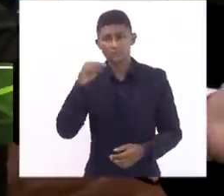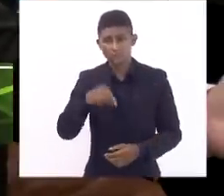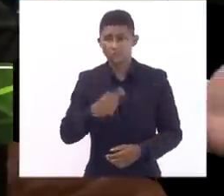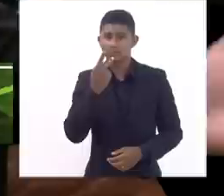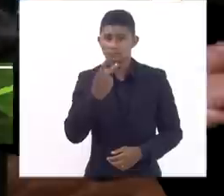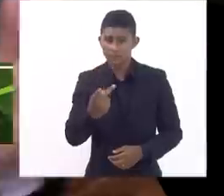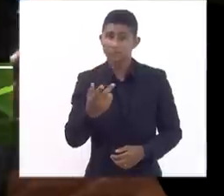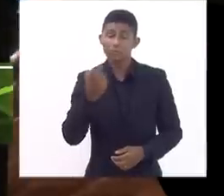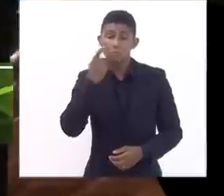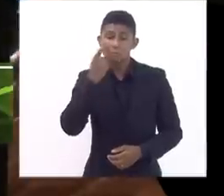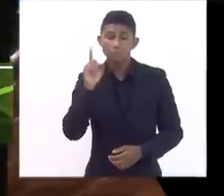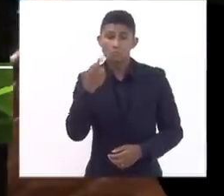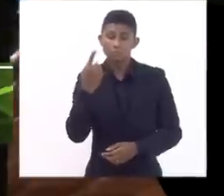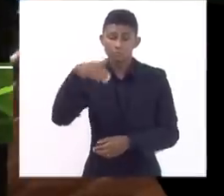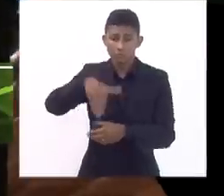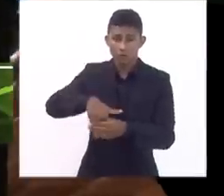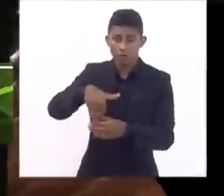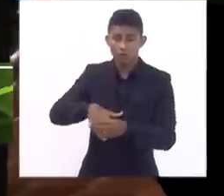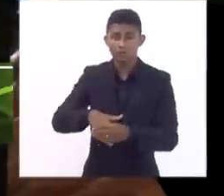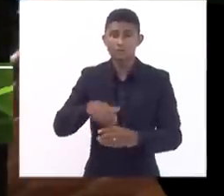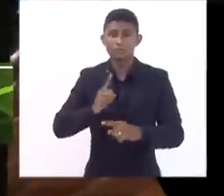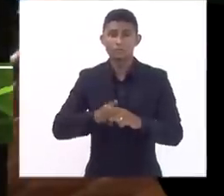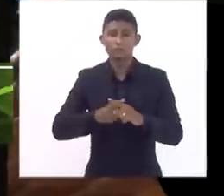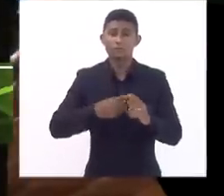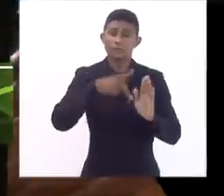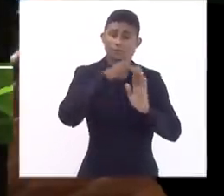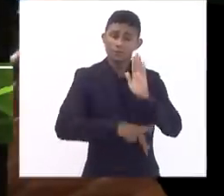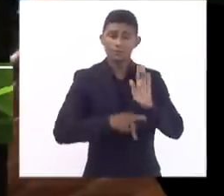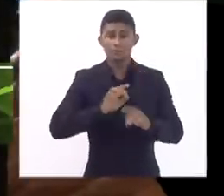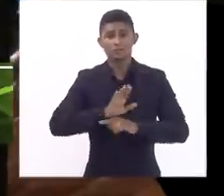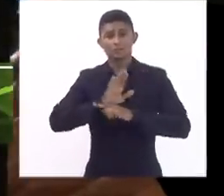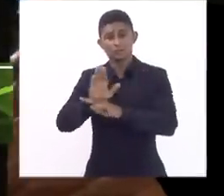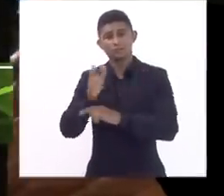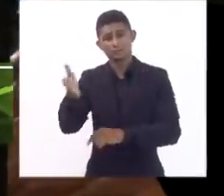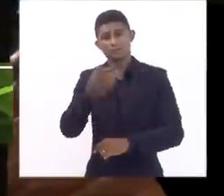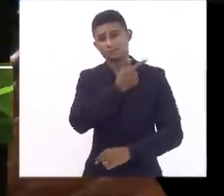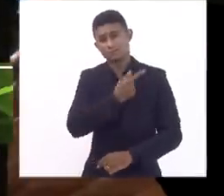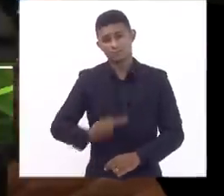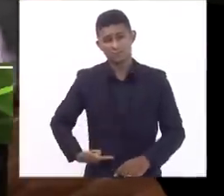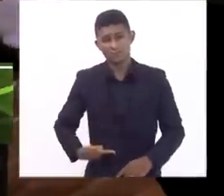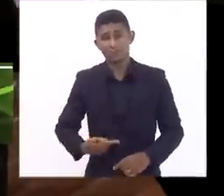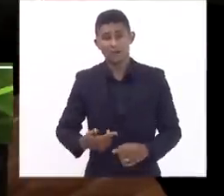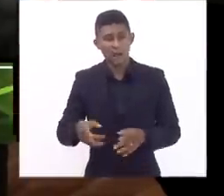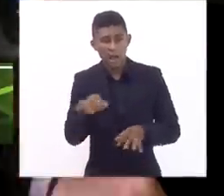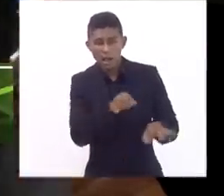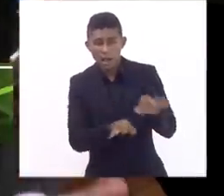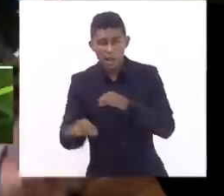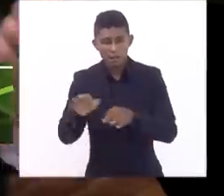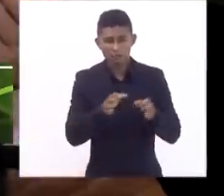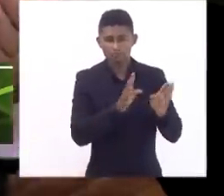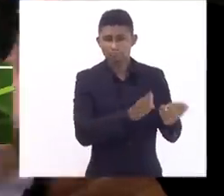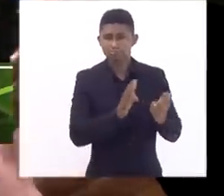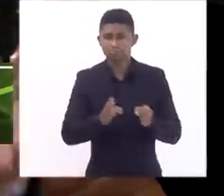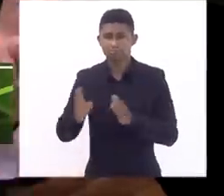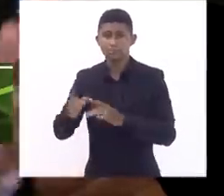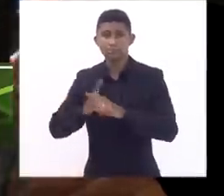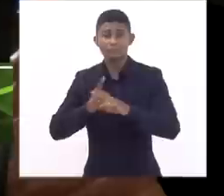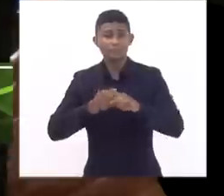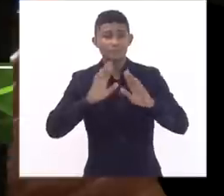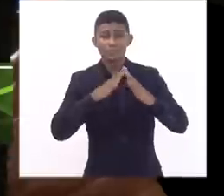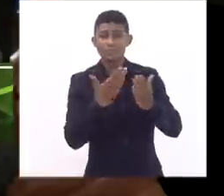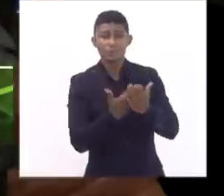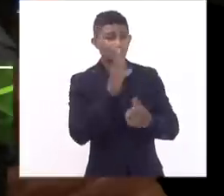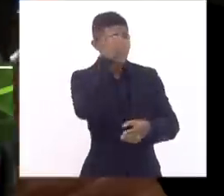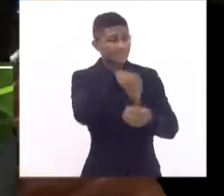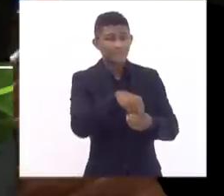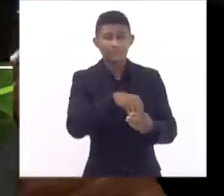gente vai para o voto. Mas é um projeto que ajuda o governo, né, a organizar essa situação que está desorganizando as escolas estaduais em